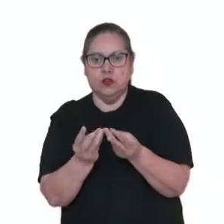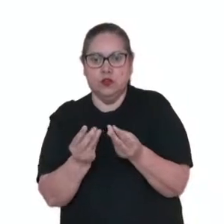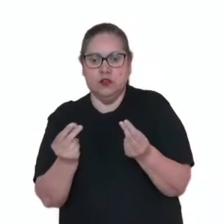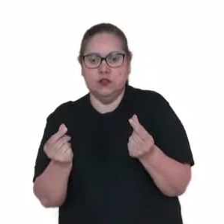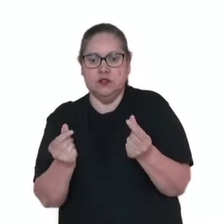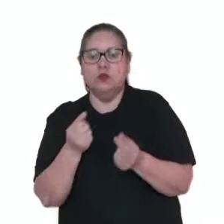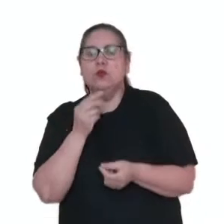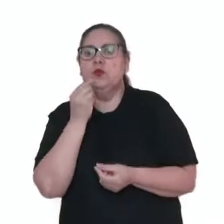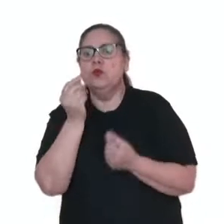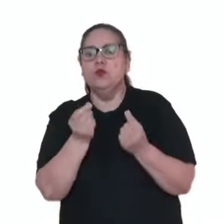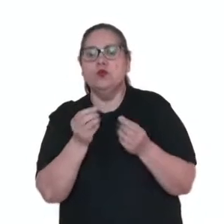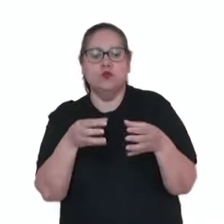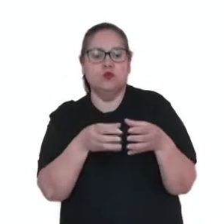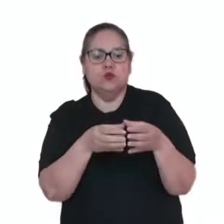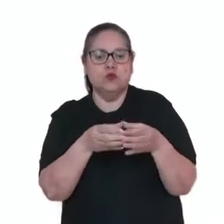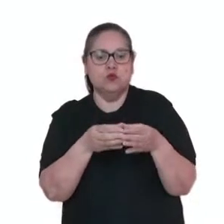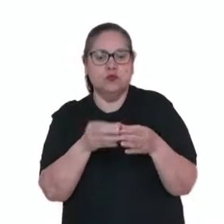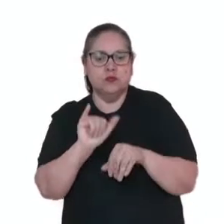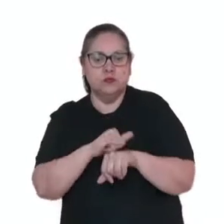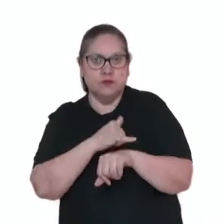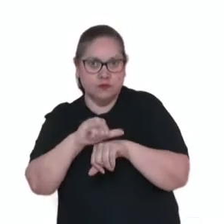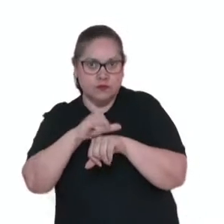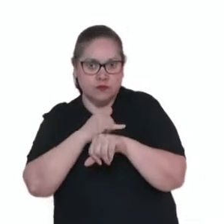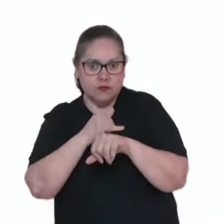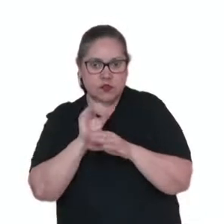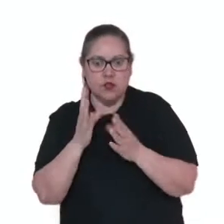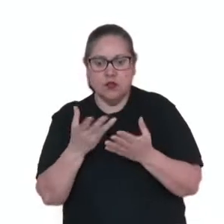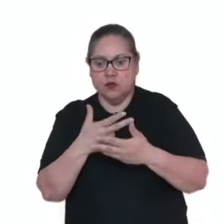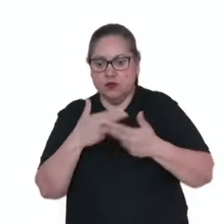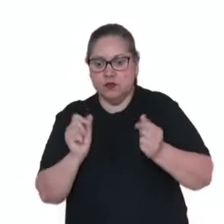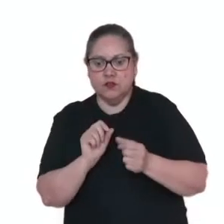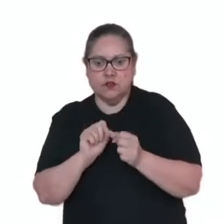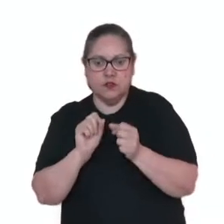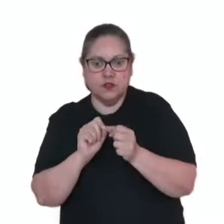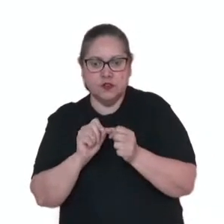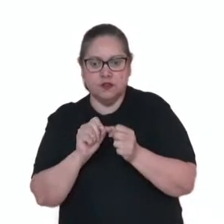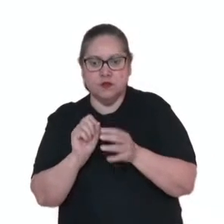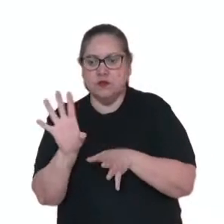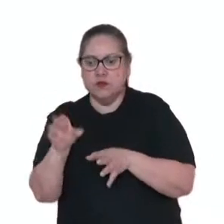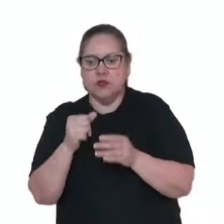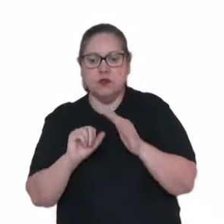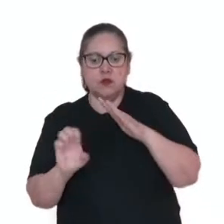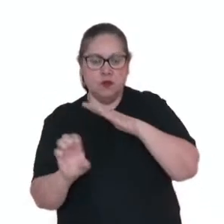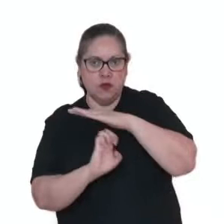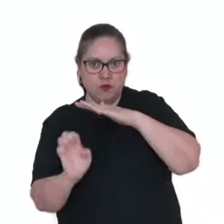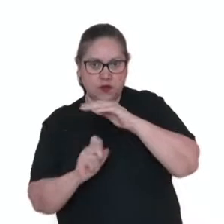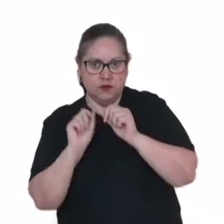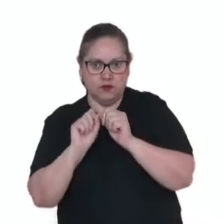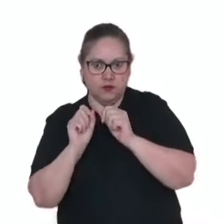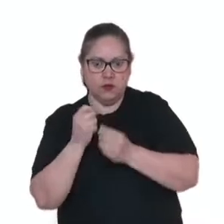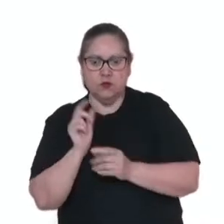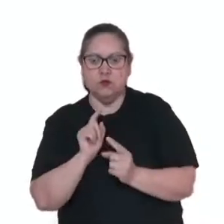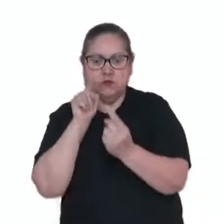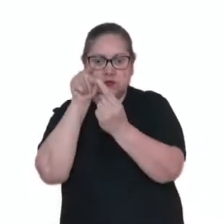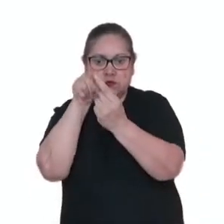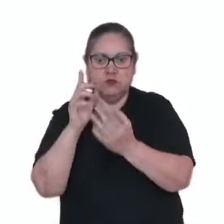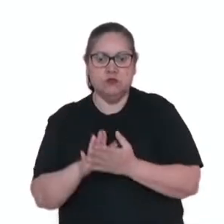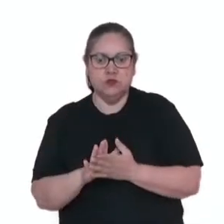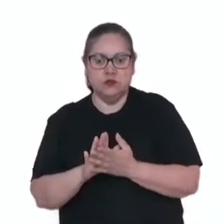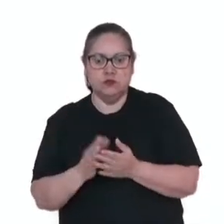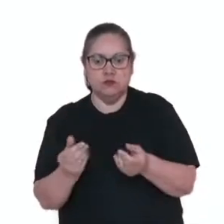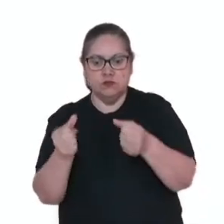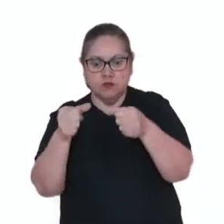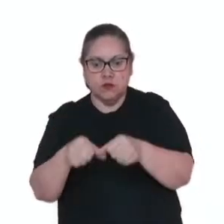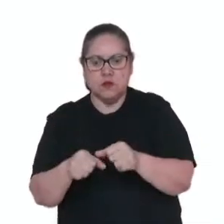diz respeito a um conjunto de estratégias e ações que são adotados por uma empresa com o objetivo de